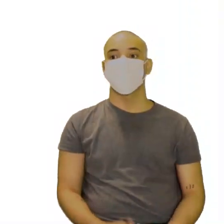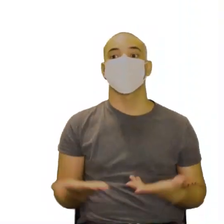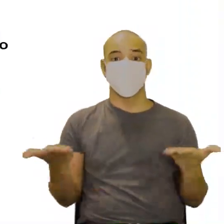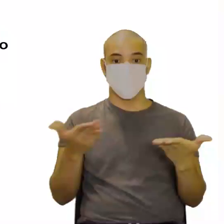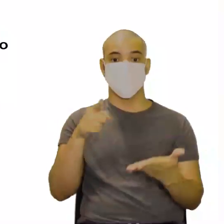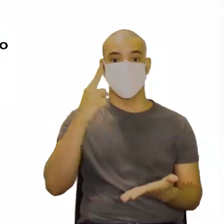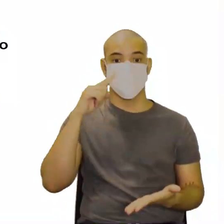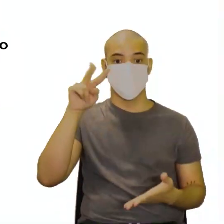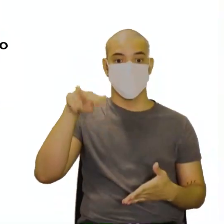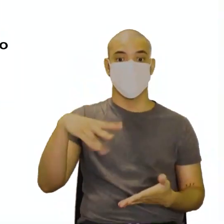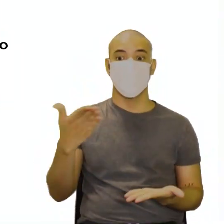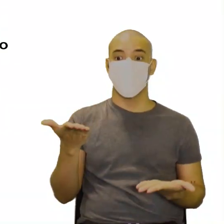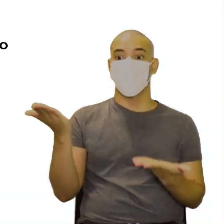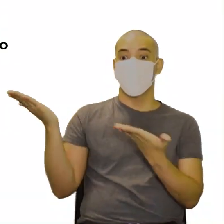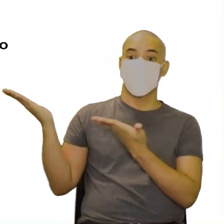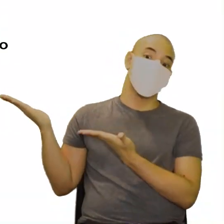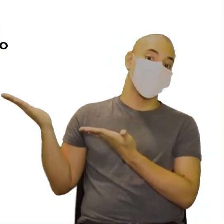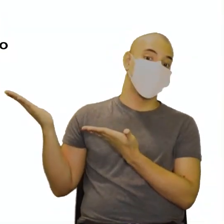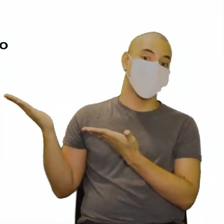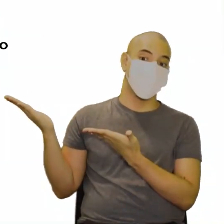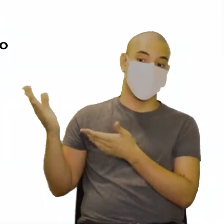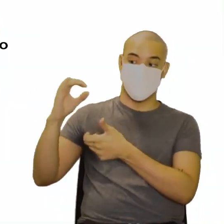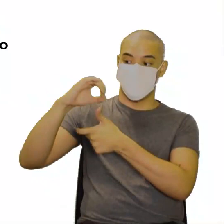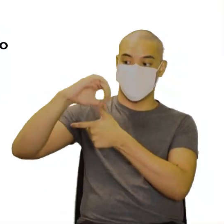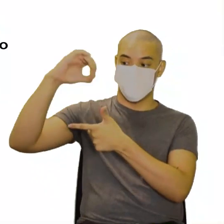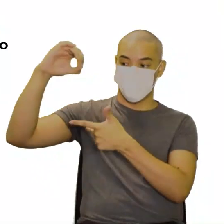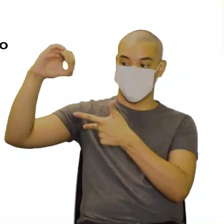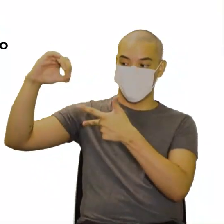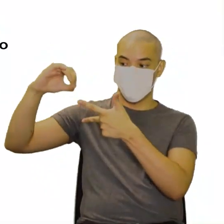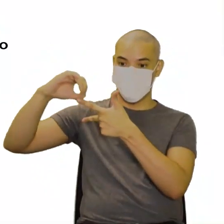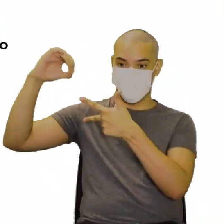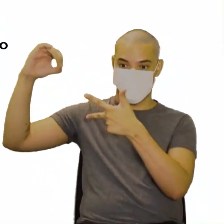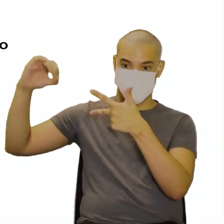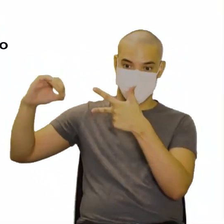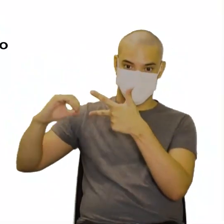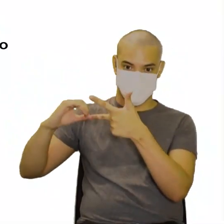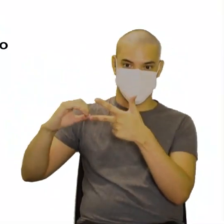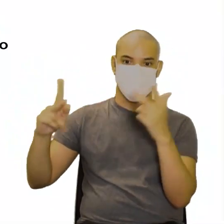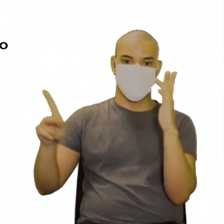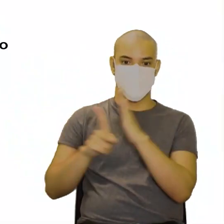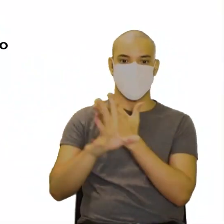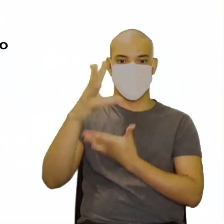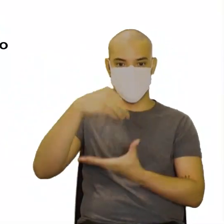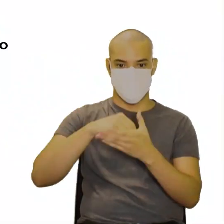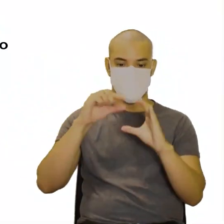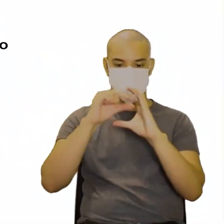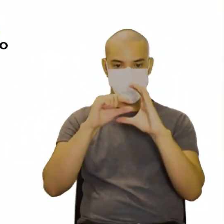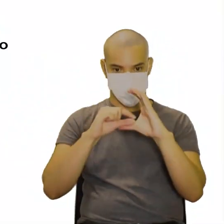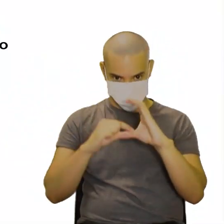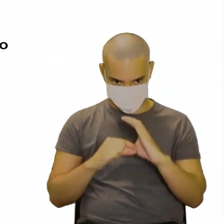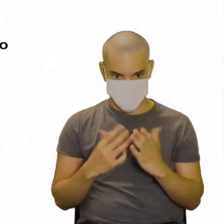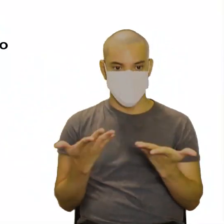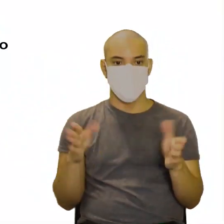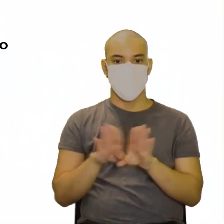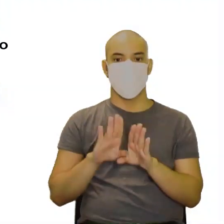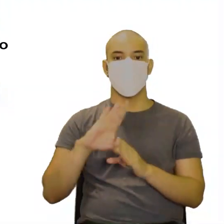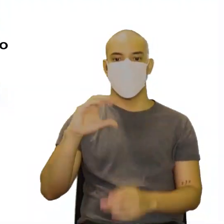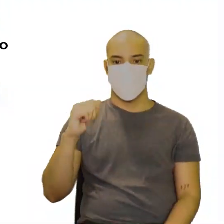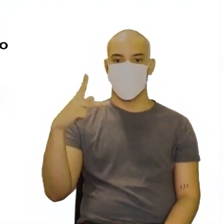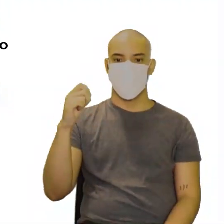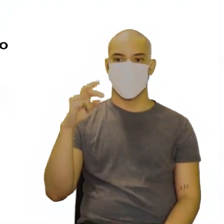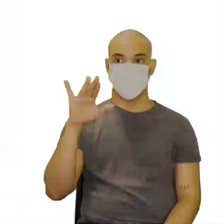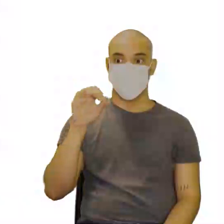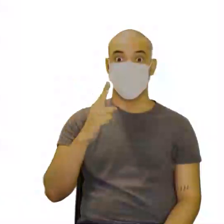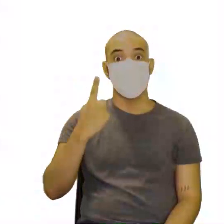olha só, nós vamos fazer uma questãozinha de capacitores aplicados no Enem